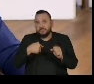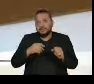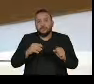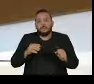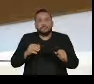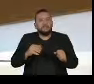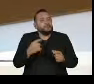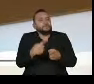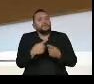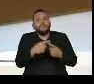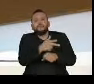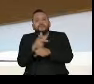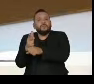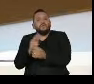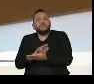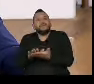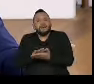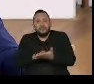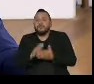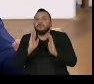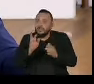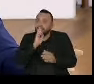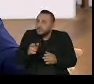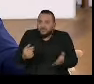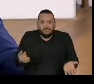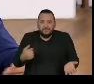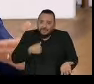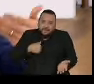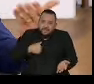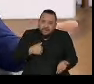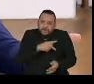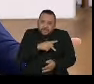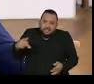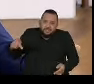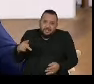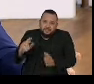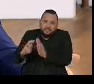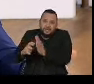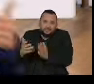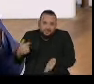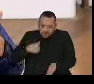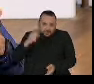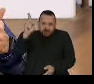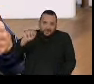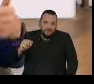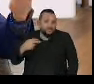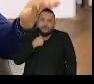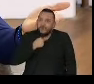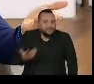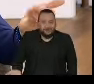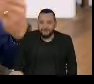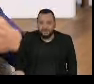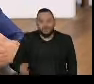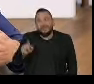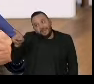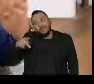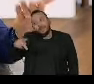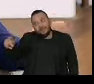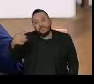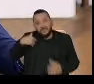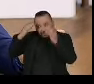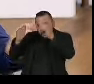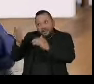deu transparência para essas... Então, eu já te respondi. É ingerência minha se eu quiser expor o partido, certo? Então, se ele é o presidente,